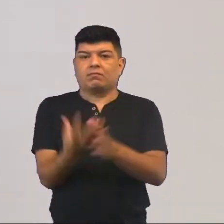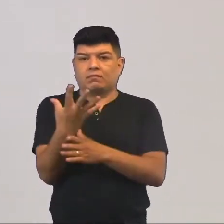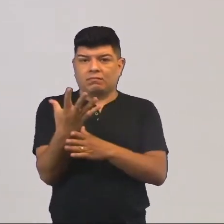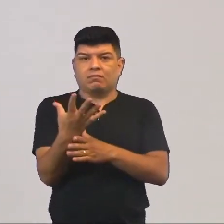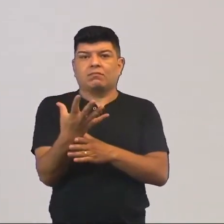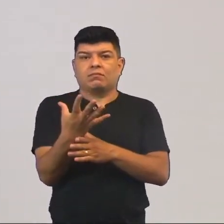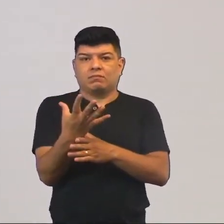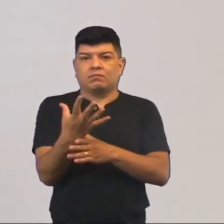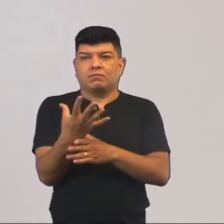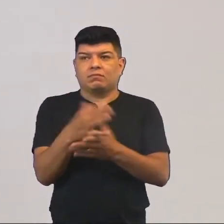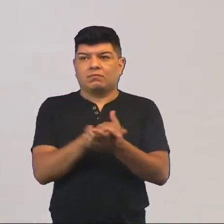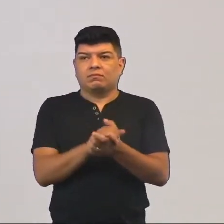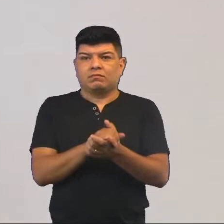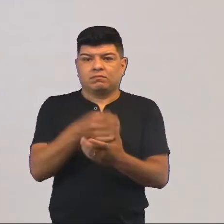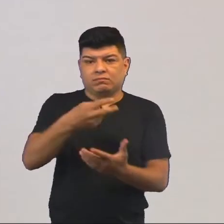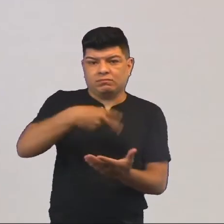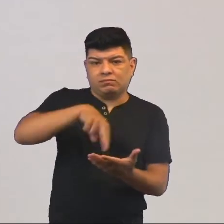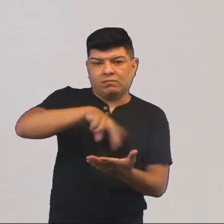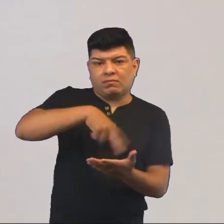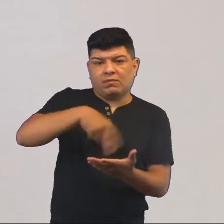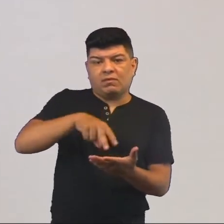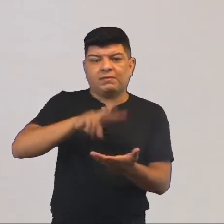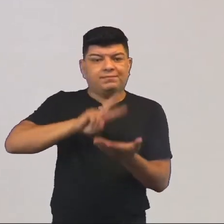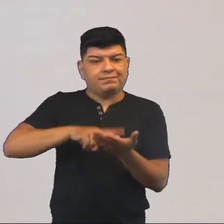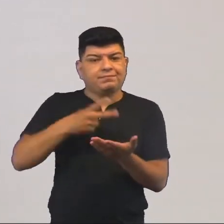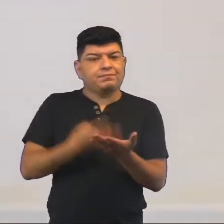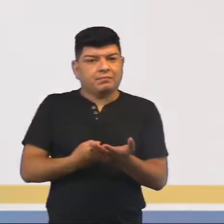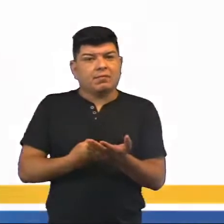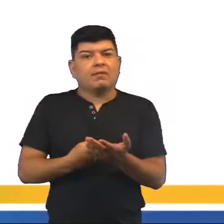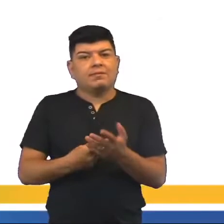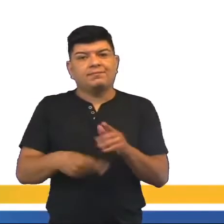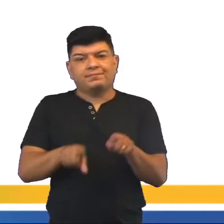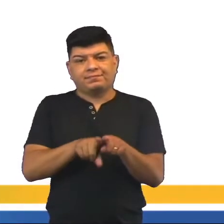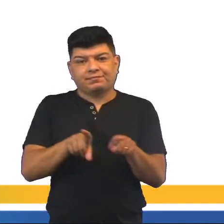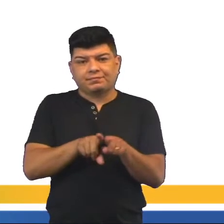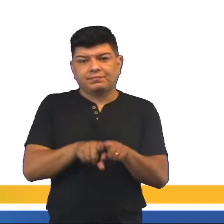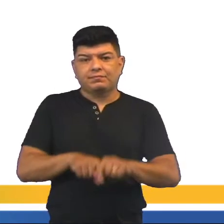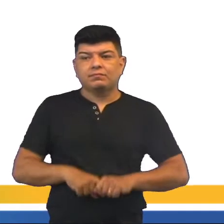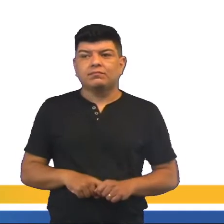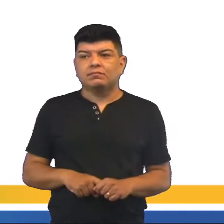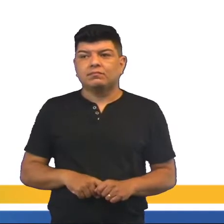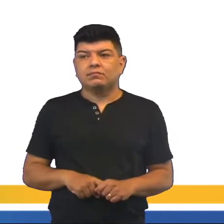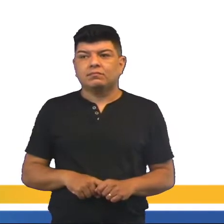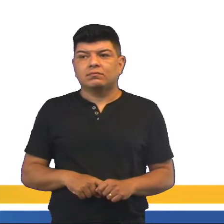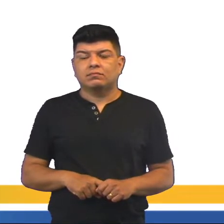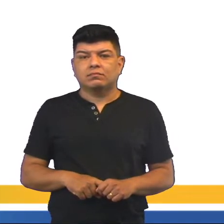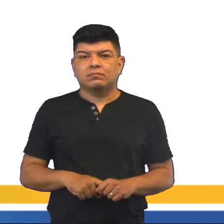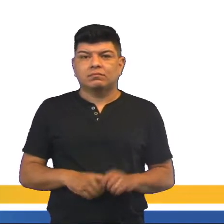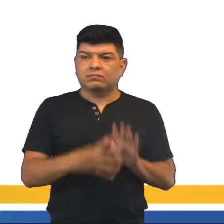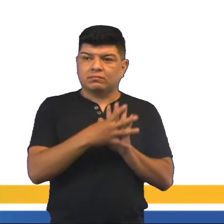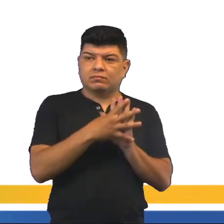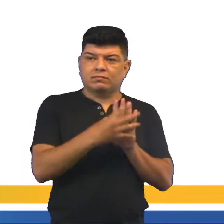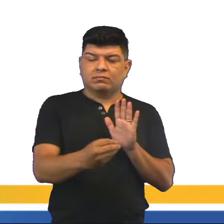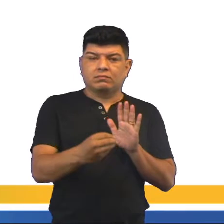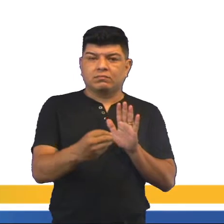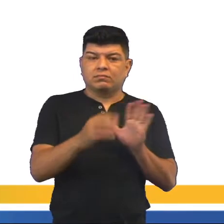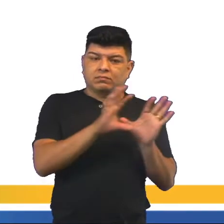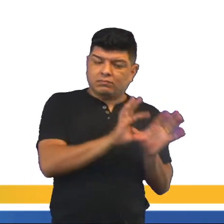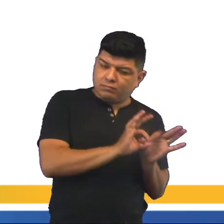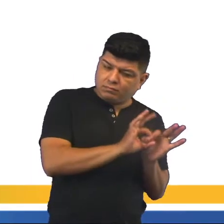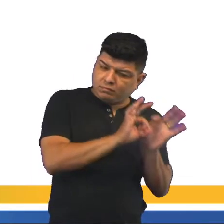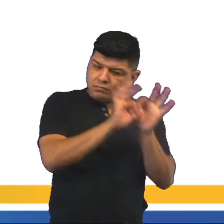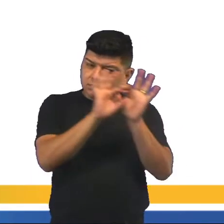né, de coreografia e intérpretes de coreografia, né? Então, o termo coreografia ele tem um